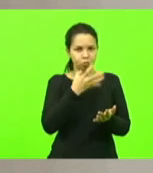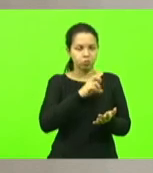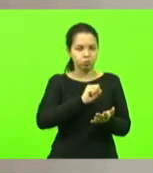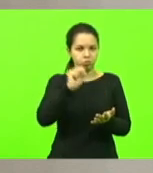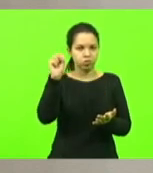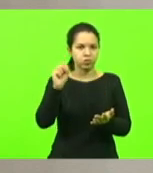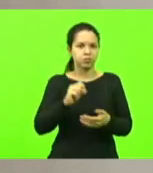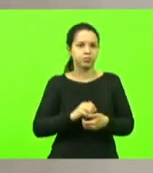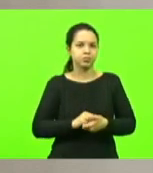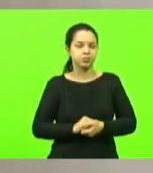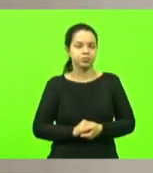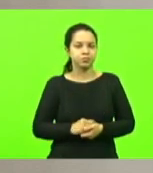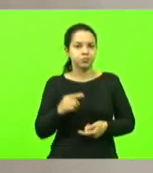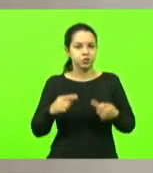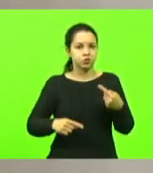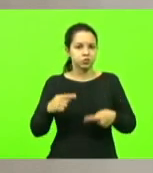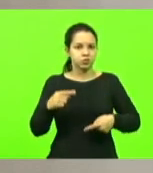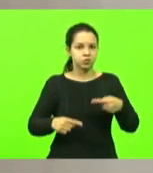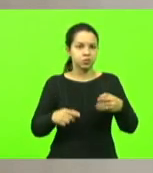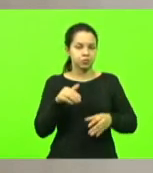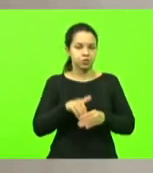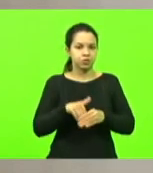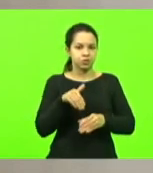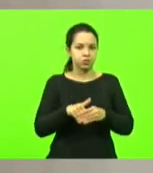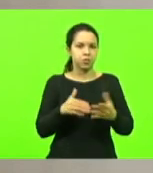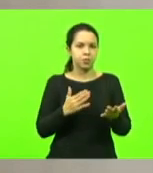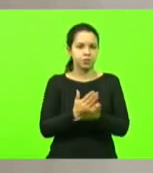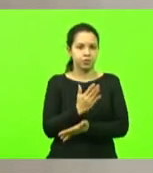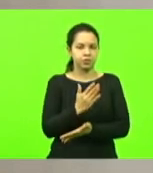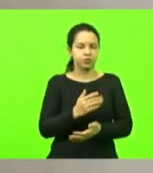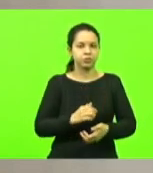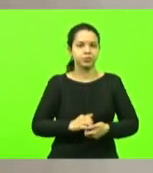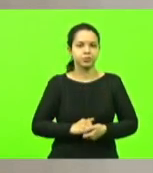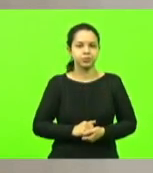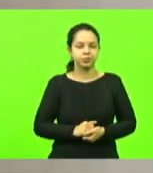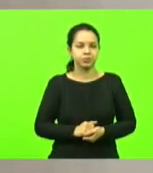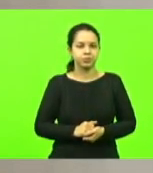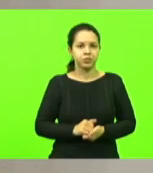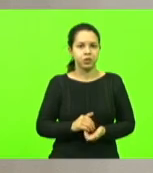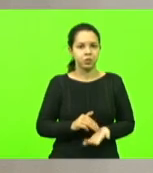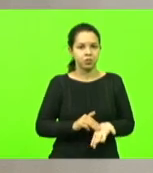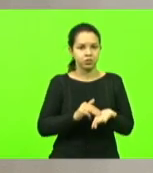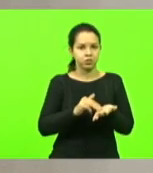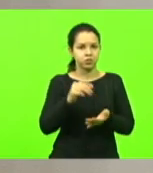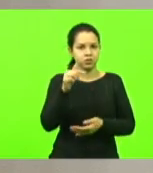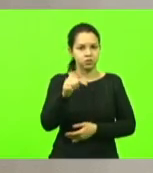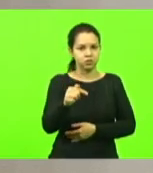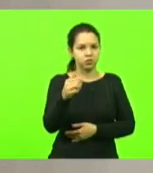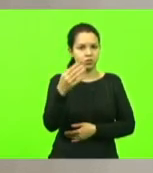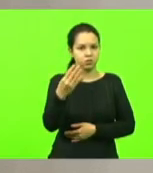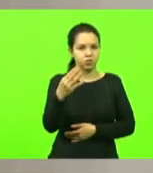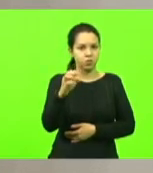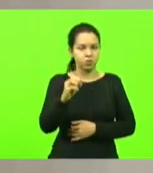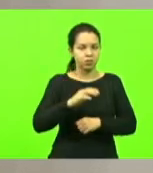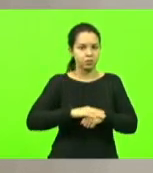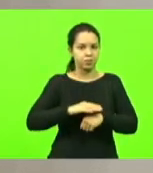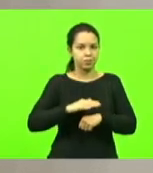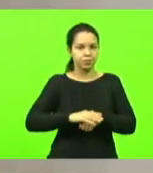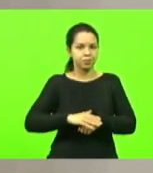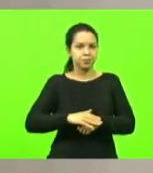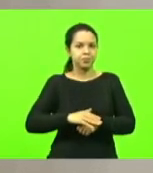Não havendo quem queira discutir, em votação. Aprovado. Moção de número 740, deputado Maurício